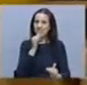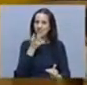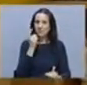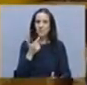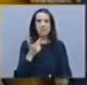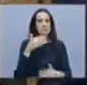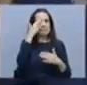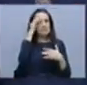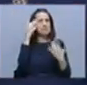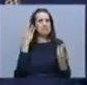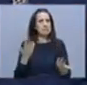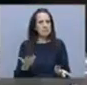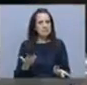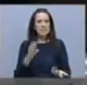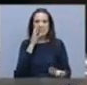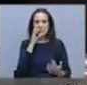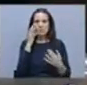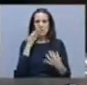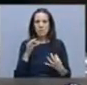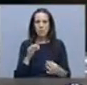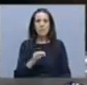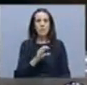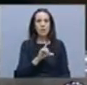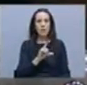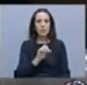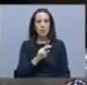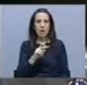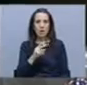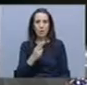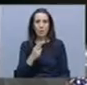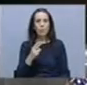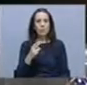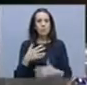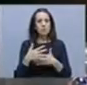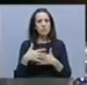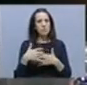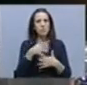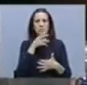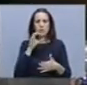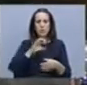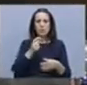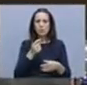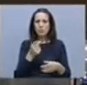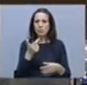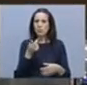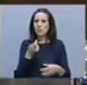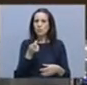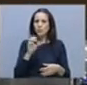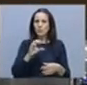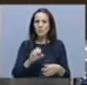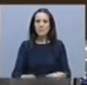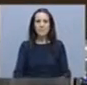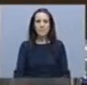pôr. Exatamente. Faço ideia, fosse normal. Colorau, não é? Sim, só um bocadinho. Colorau, o que é que vamos pôr? Só um bocadinho? Só um bocadinho. Só um bocadinho